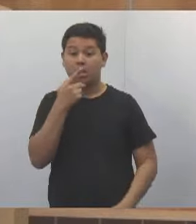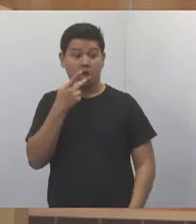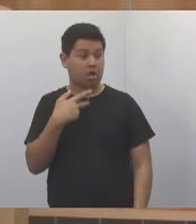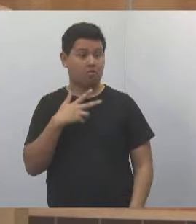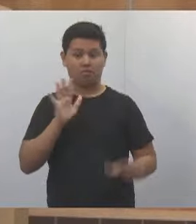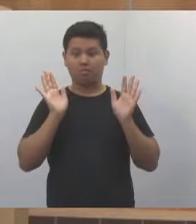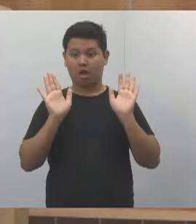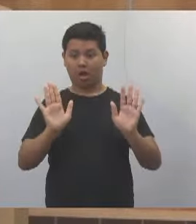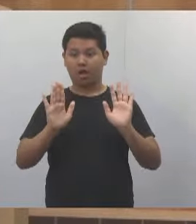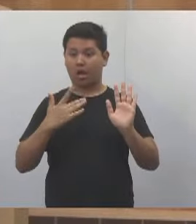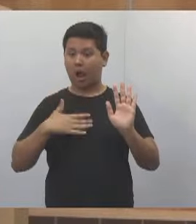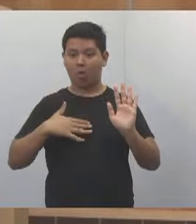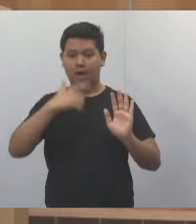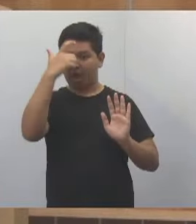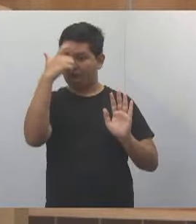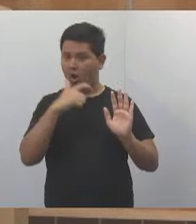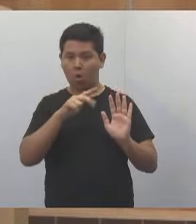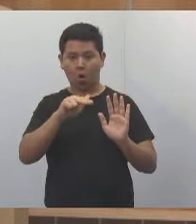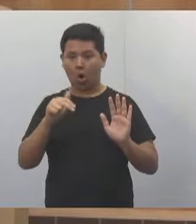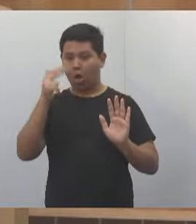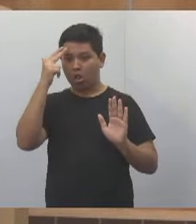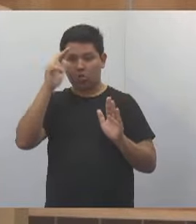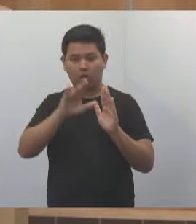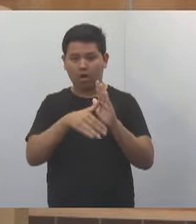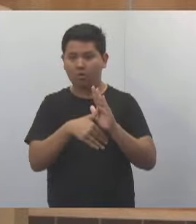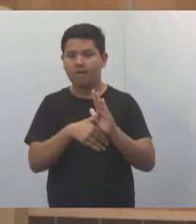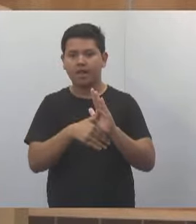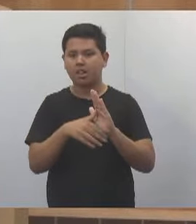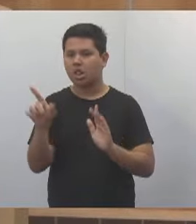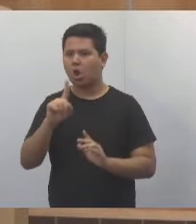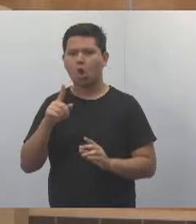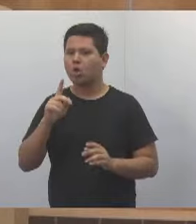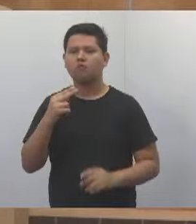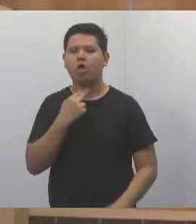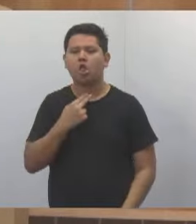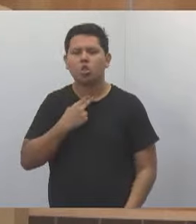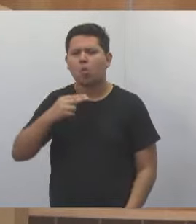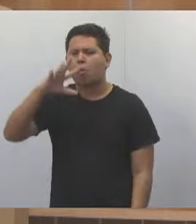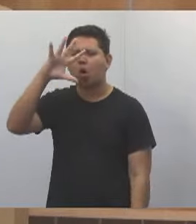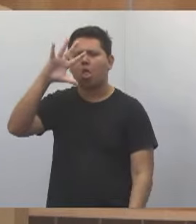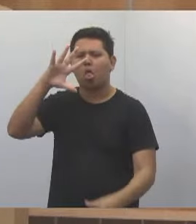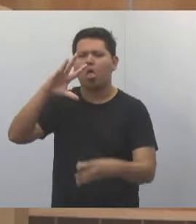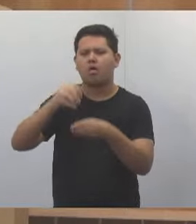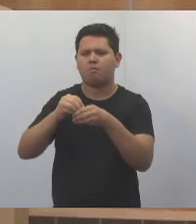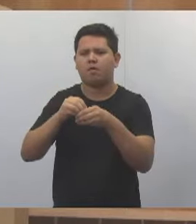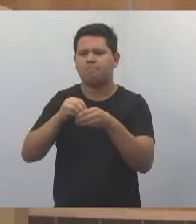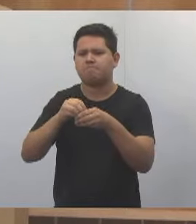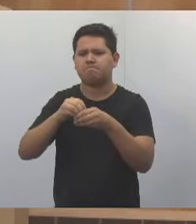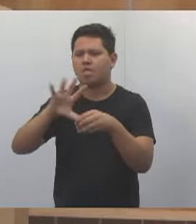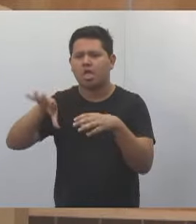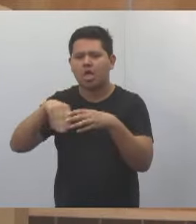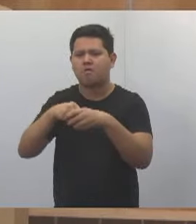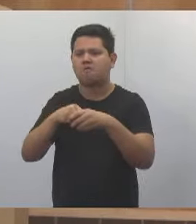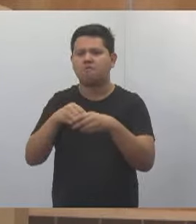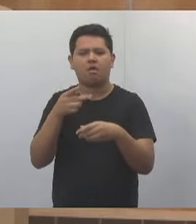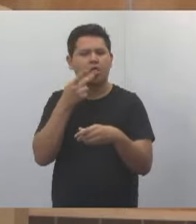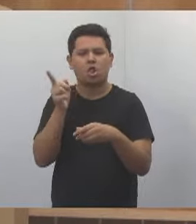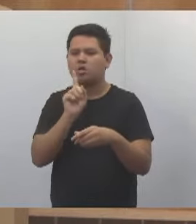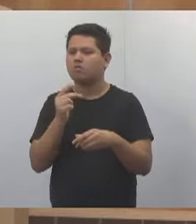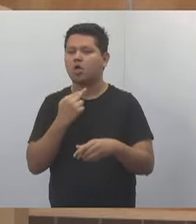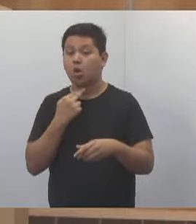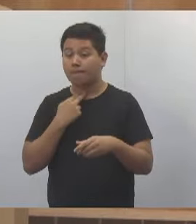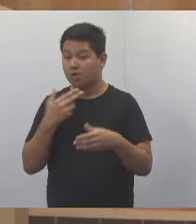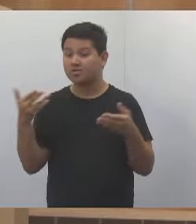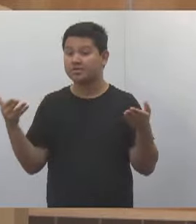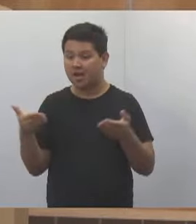nada que não é meu. Então, a gente não pode colocar tudo no mesmo balaio. Não podemos fazer isso. E nessa altura